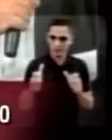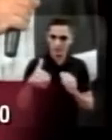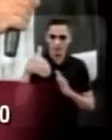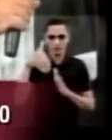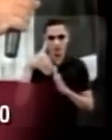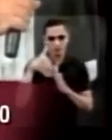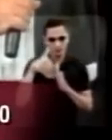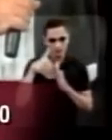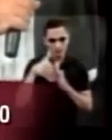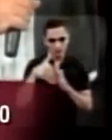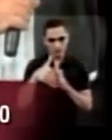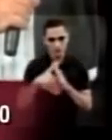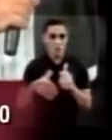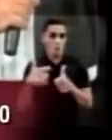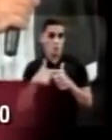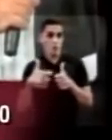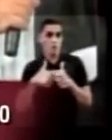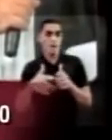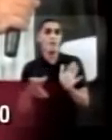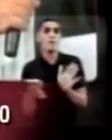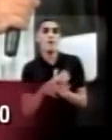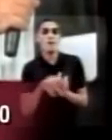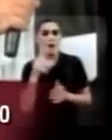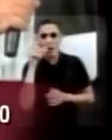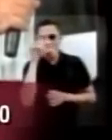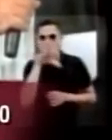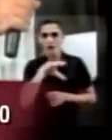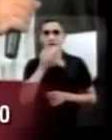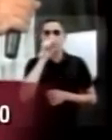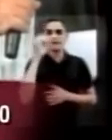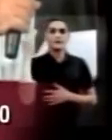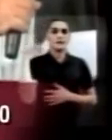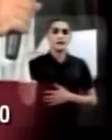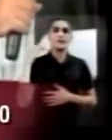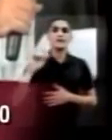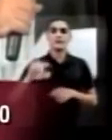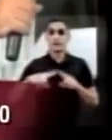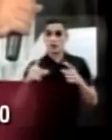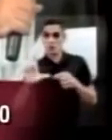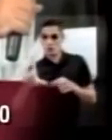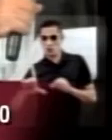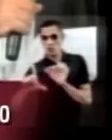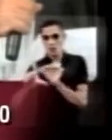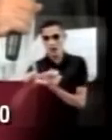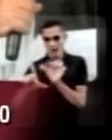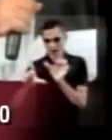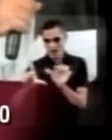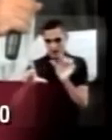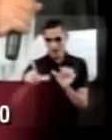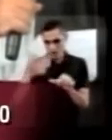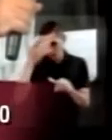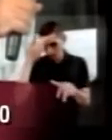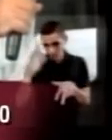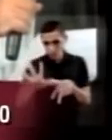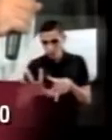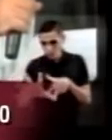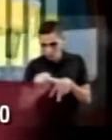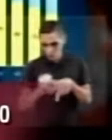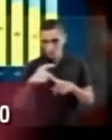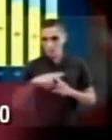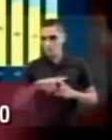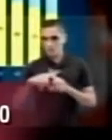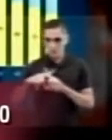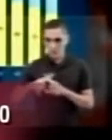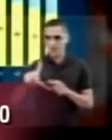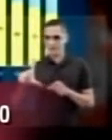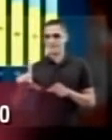de síndrome respiratória aguda grave. Então, em amarelo são os positivos, em azul são os